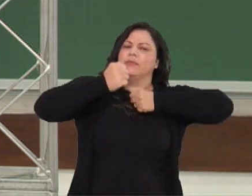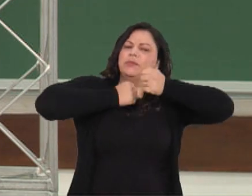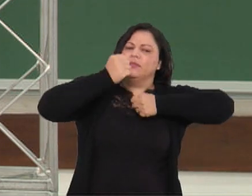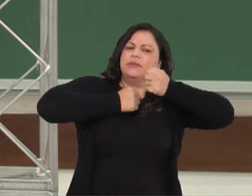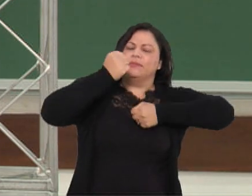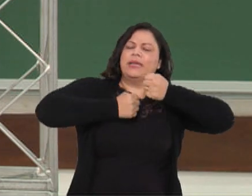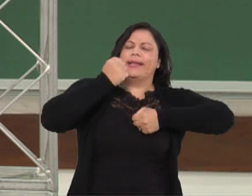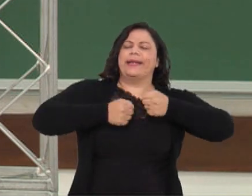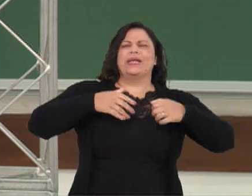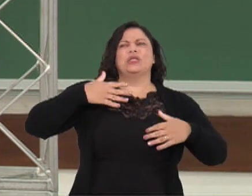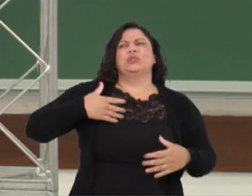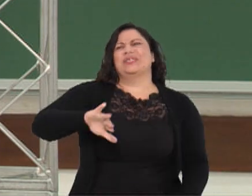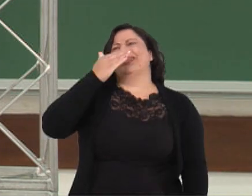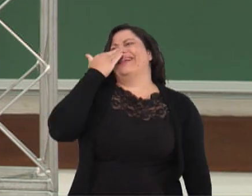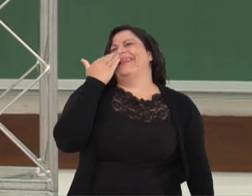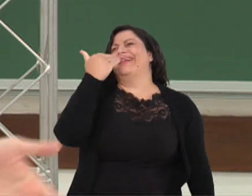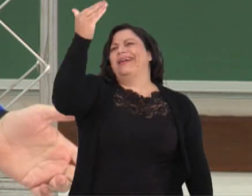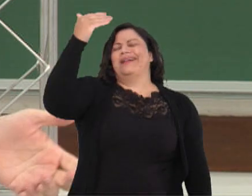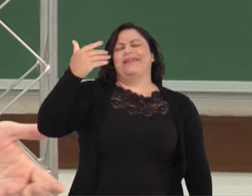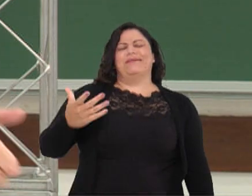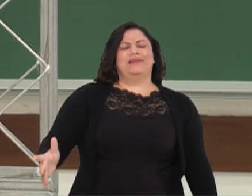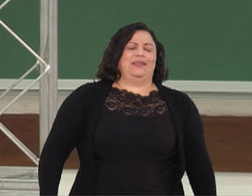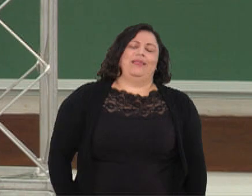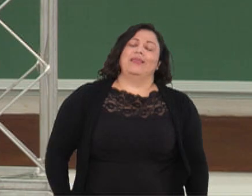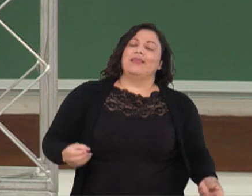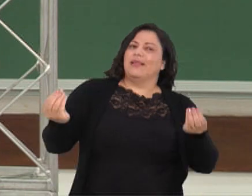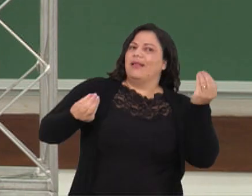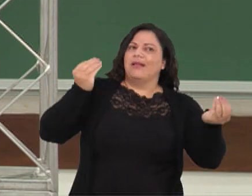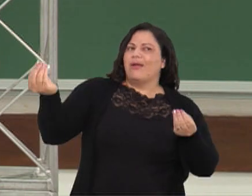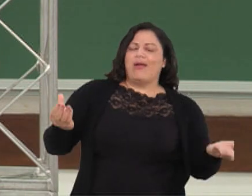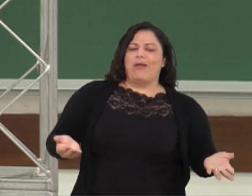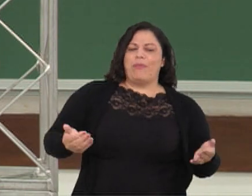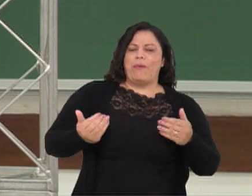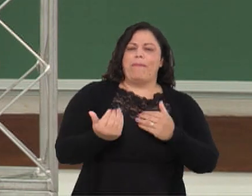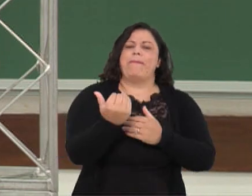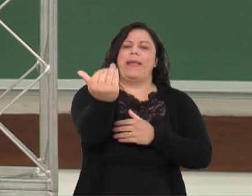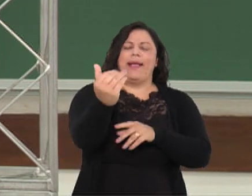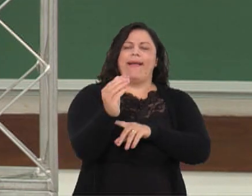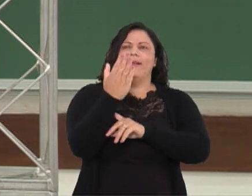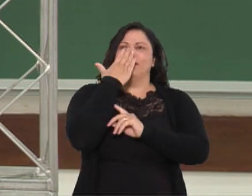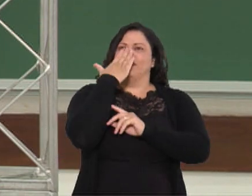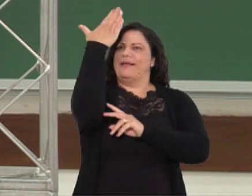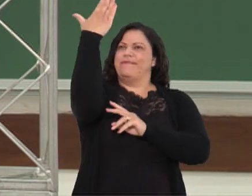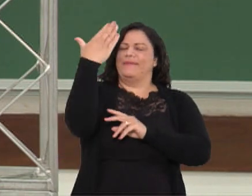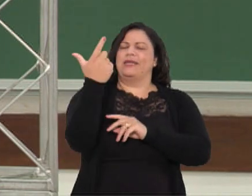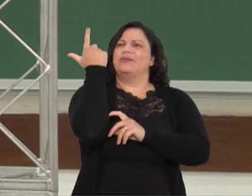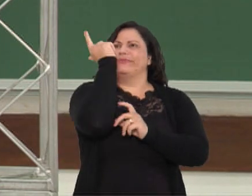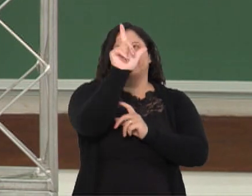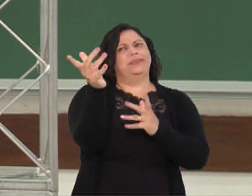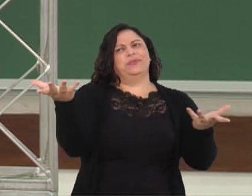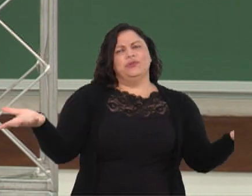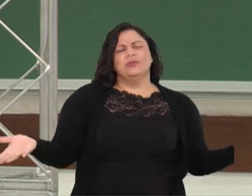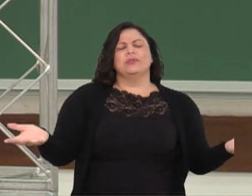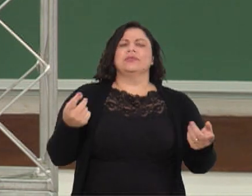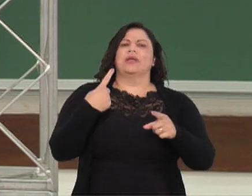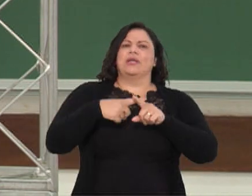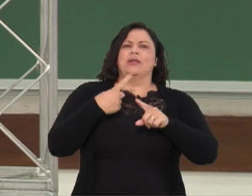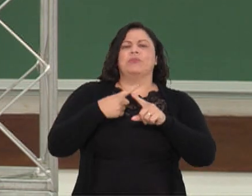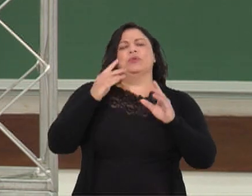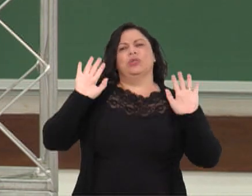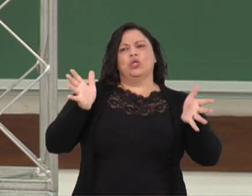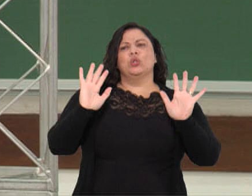cara já está 10 passos lá na frente. Como que ele estando 10 passos para frente, ele não vai conseguir ganhar essa